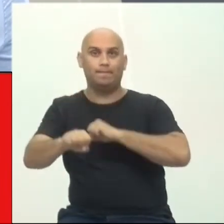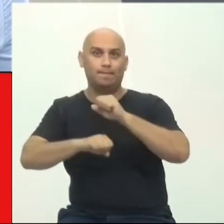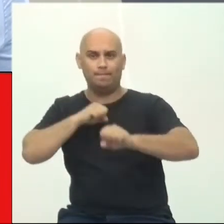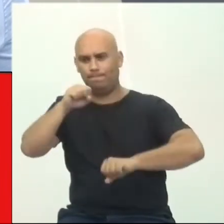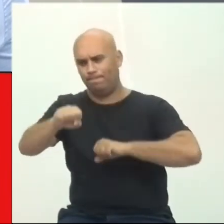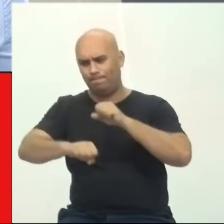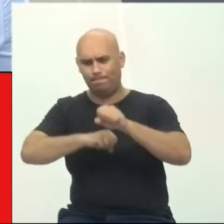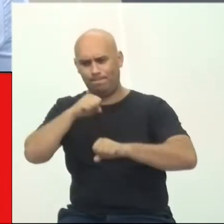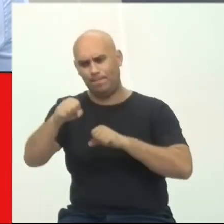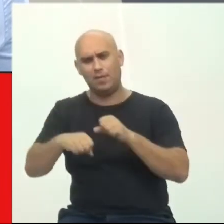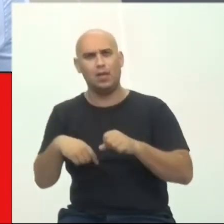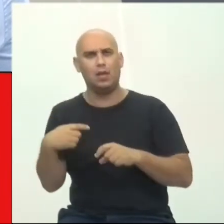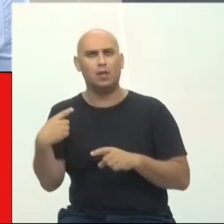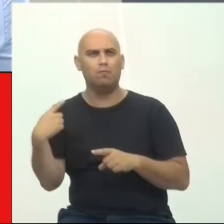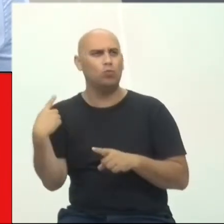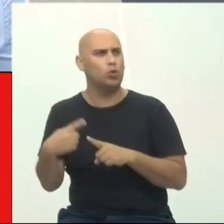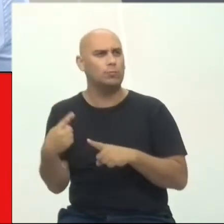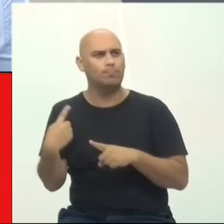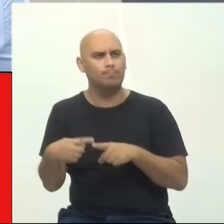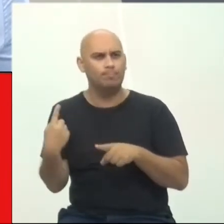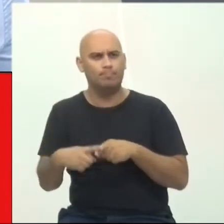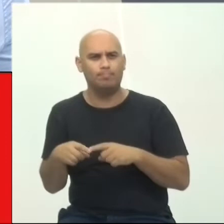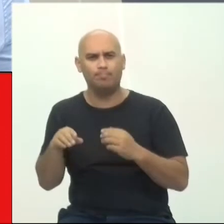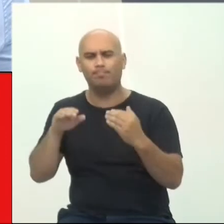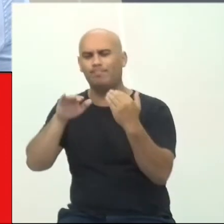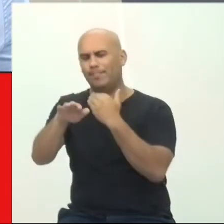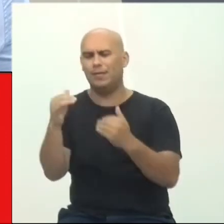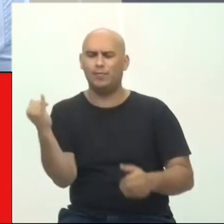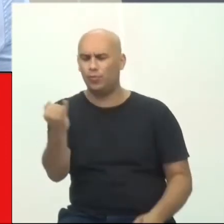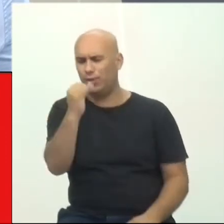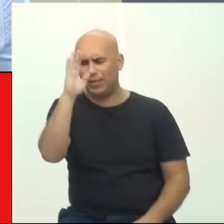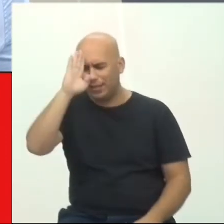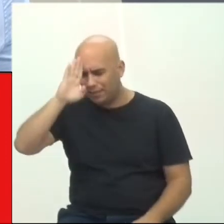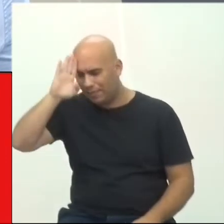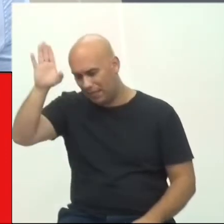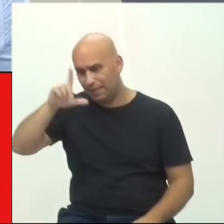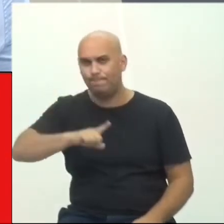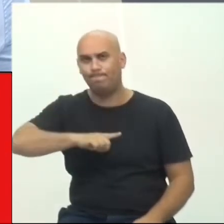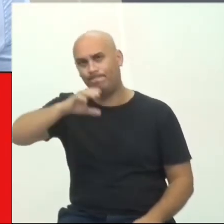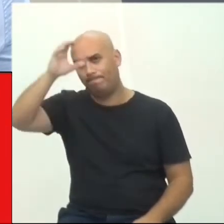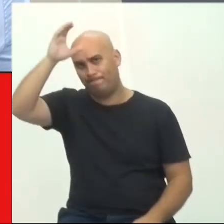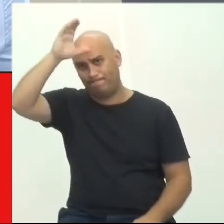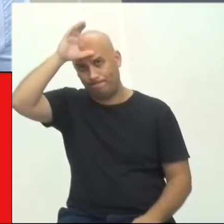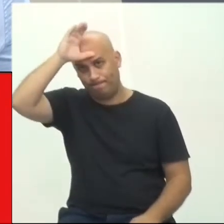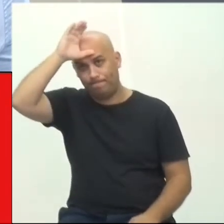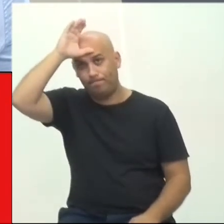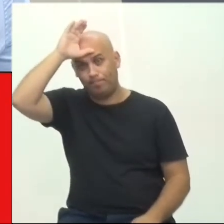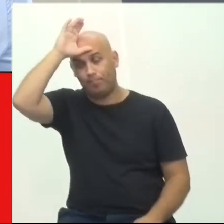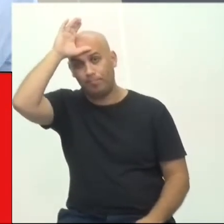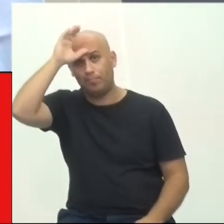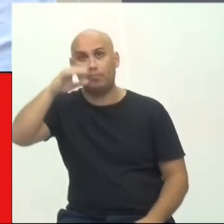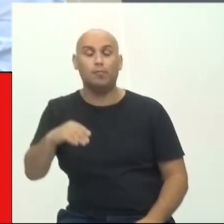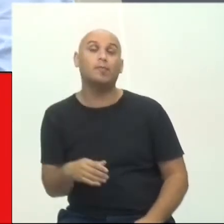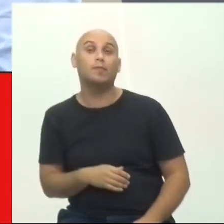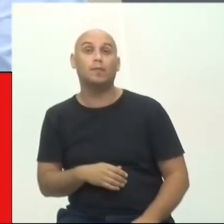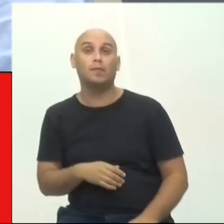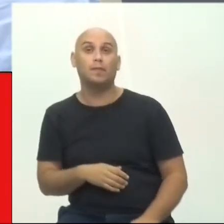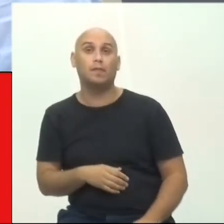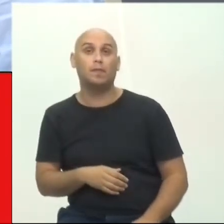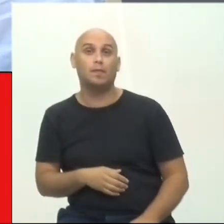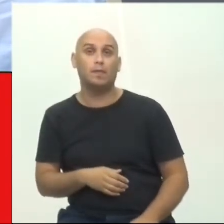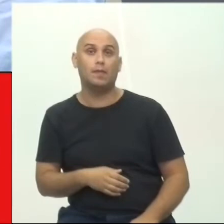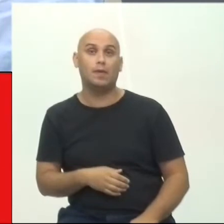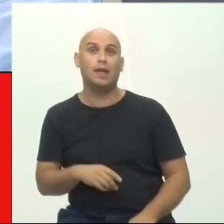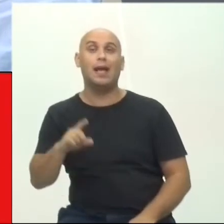mais questão, e é um ponto fundamental também, né? Importante aqui, até porque é uma questão, a cidade está se tornando uma